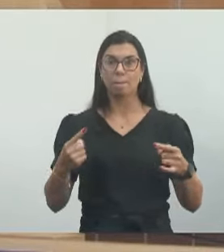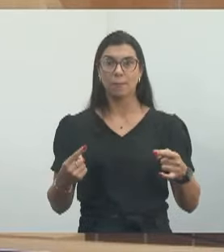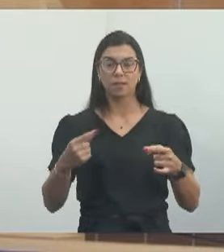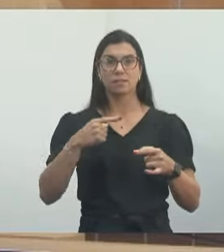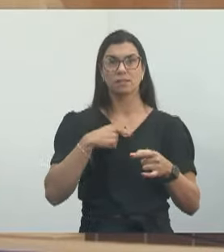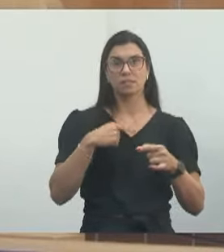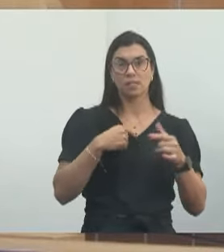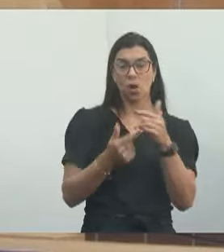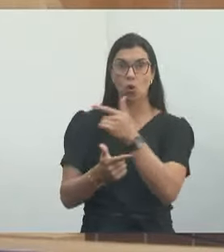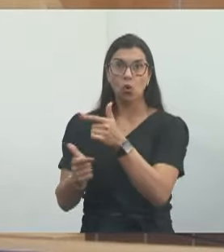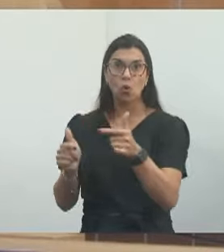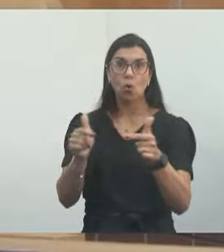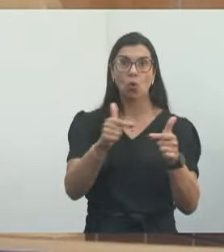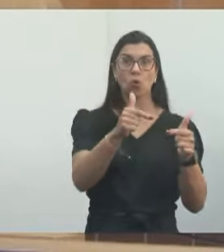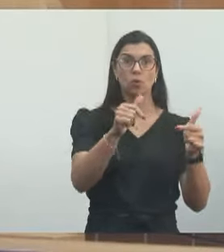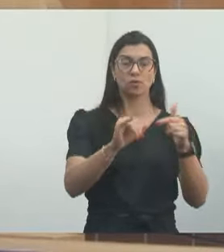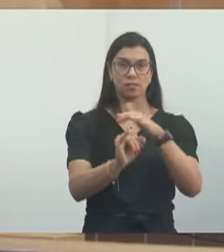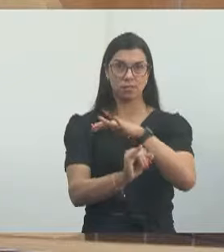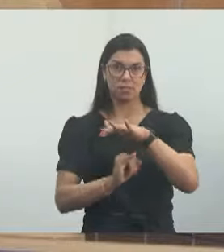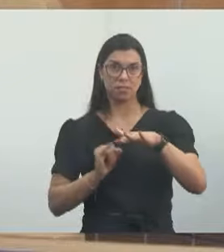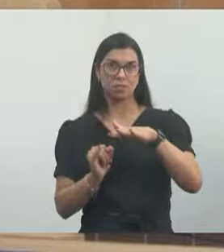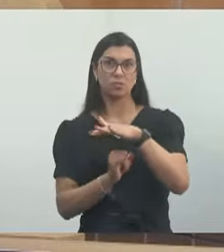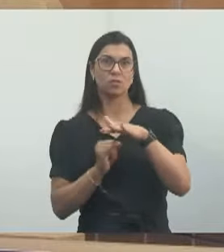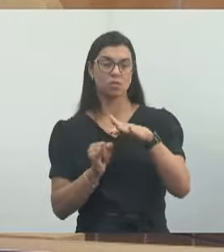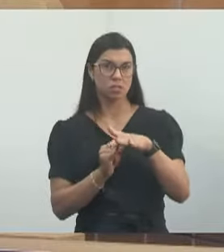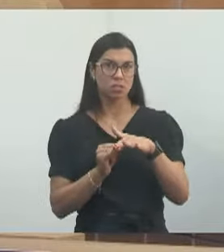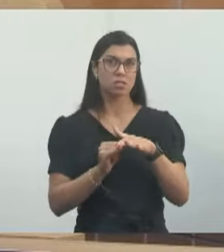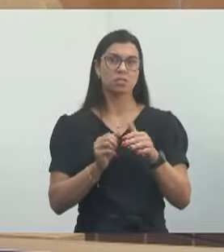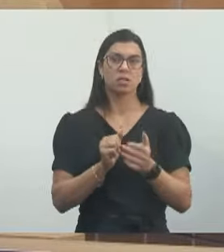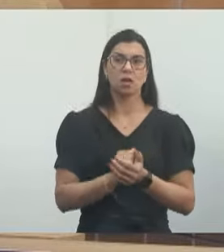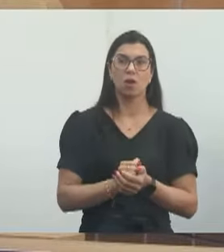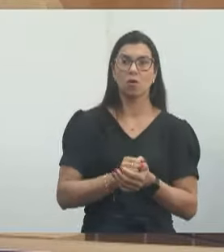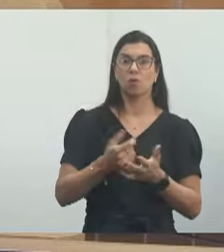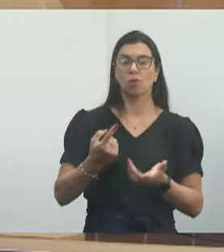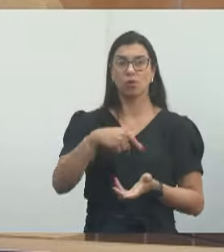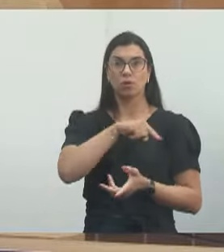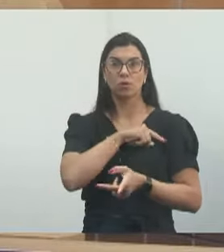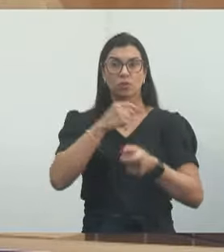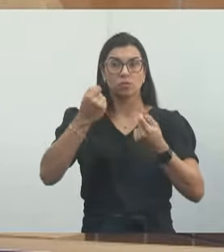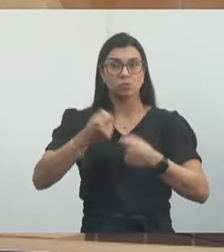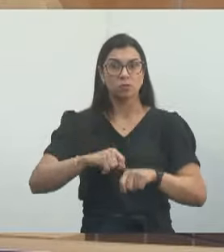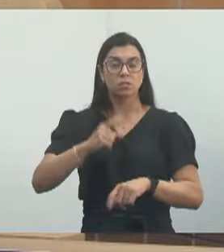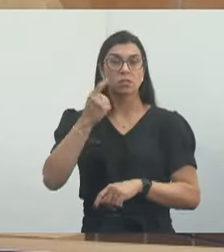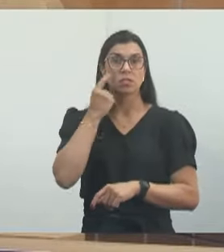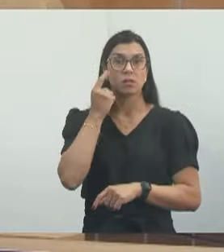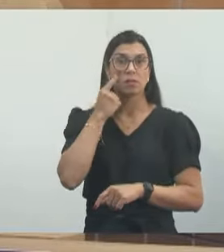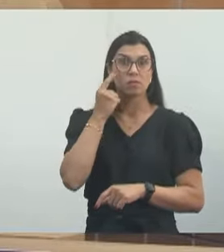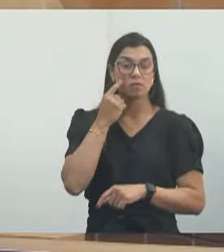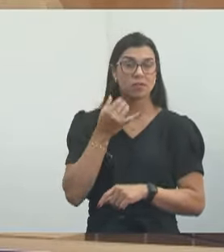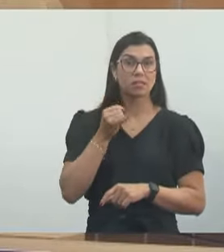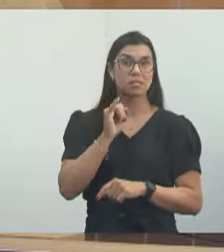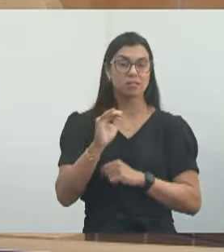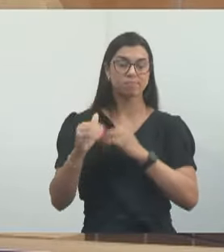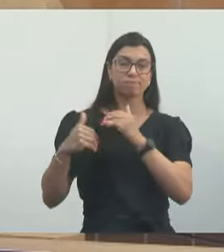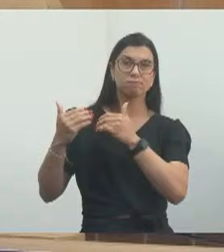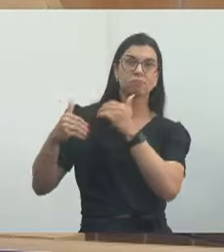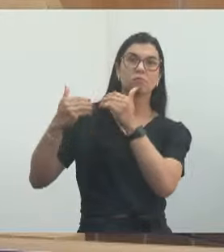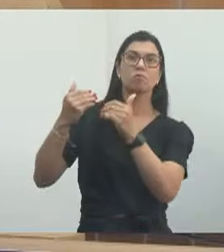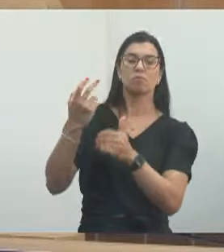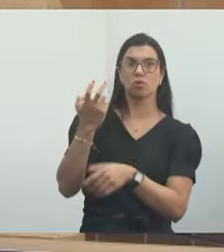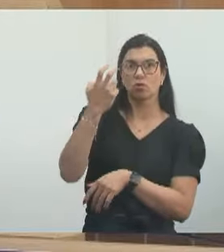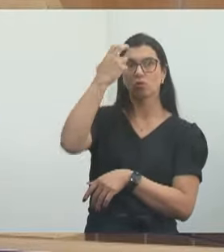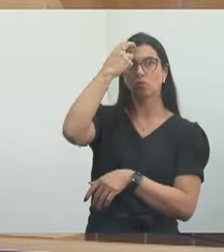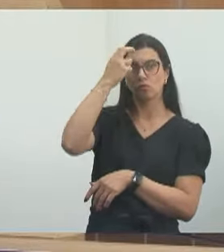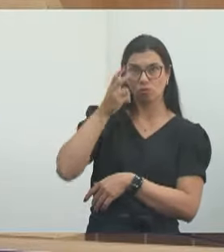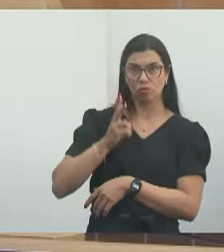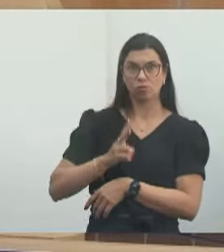cabe uma análise um pouco mais profunda do jurídico para que o desenvolvimento da cultura no município não seja prejudicado.